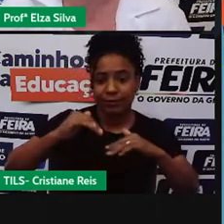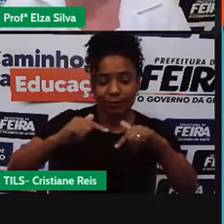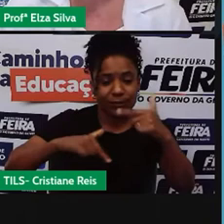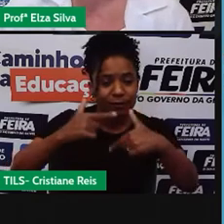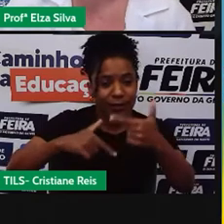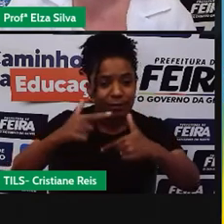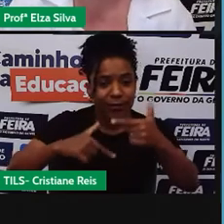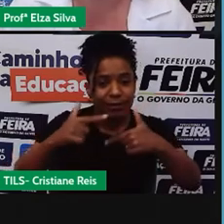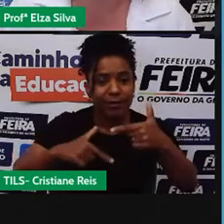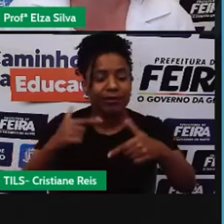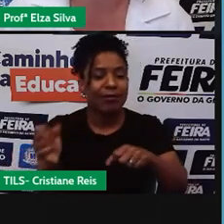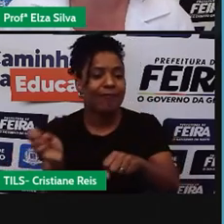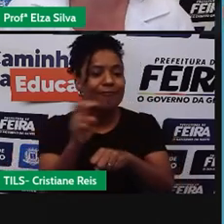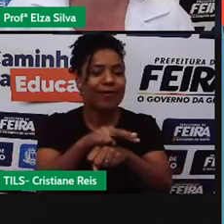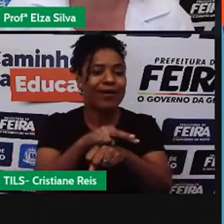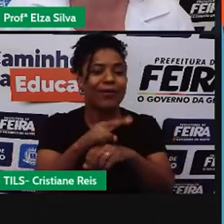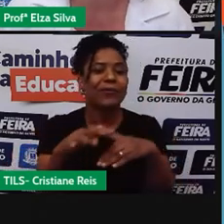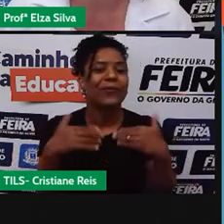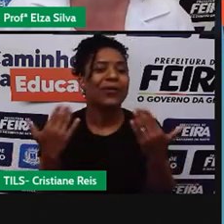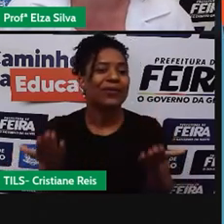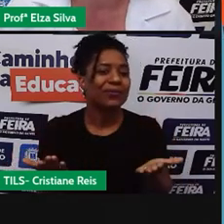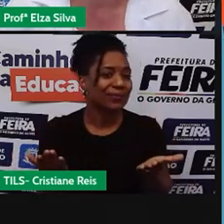que você quer disponibilizar.